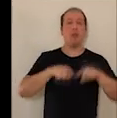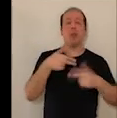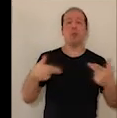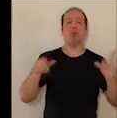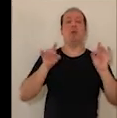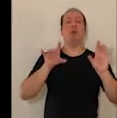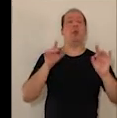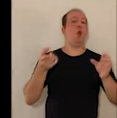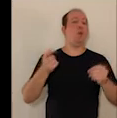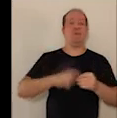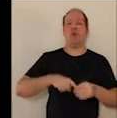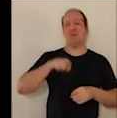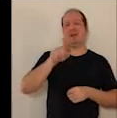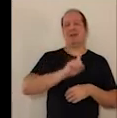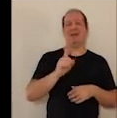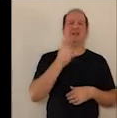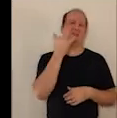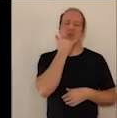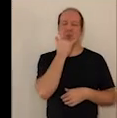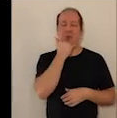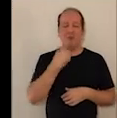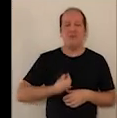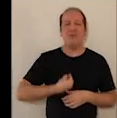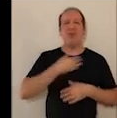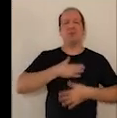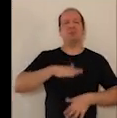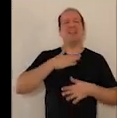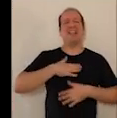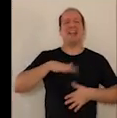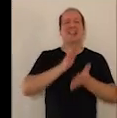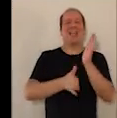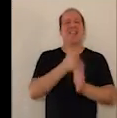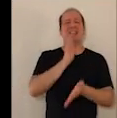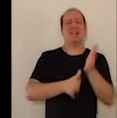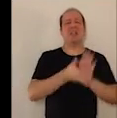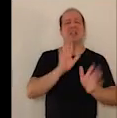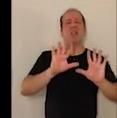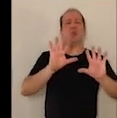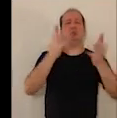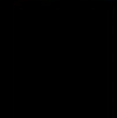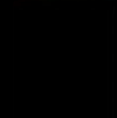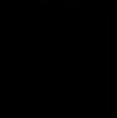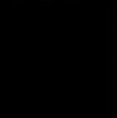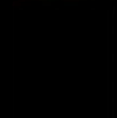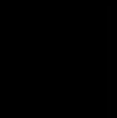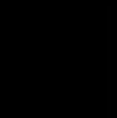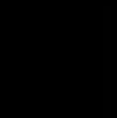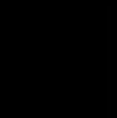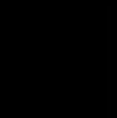Eu volto para lá. Vou viver sossegado. Nada, nada, nada, nada de suplícios. O que